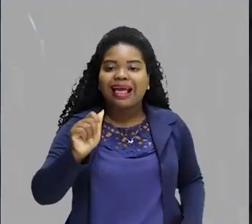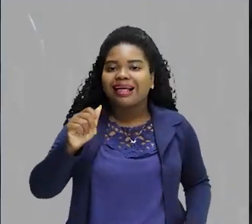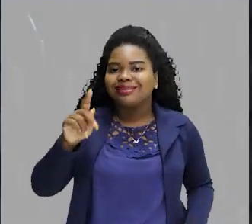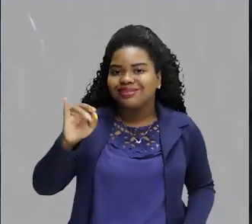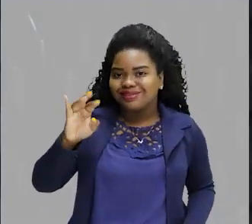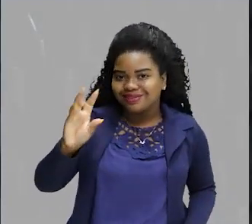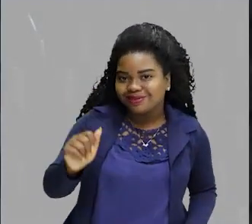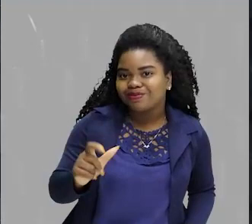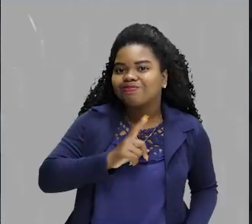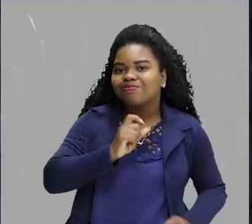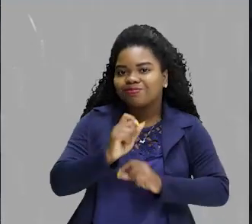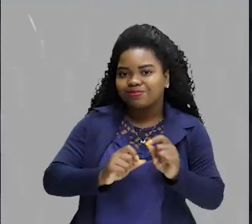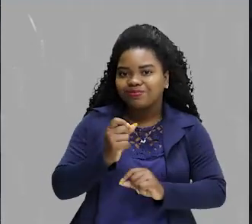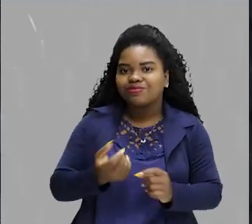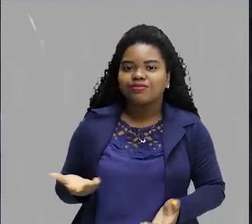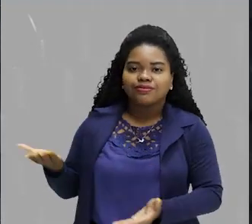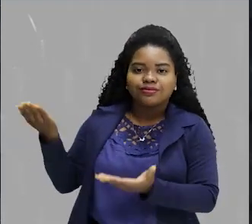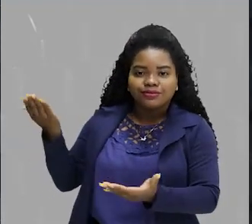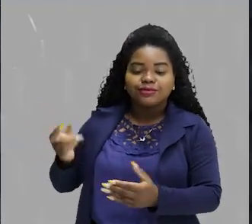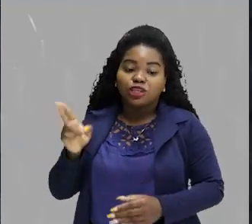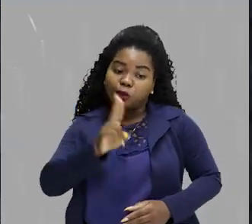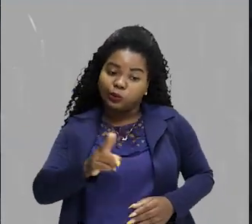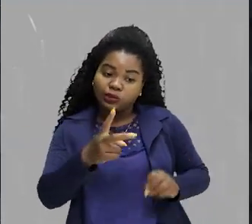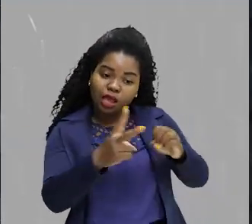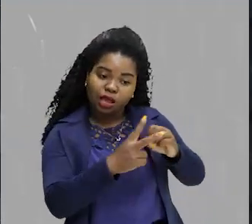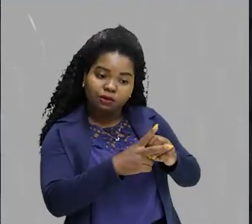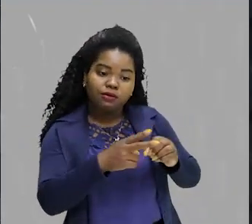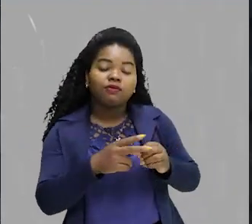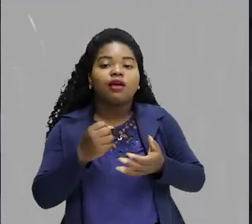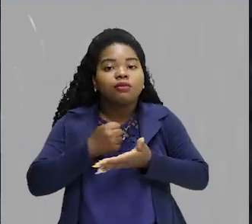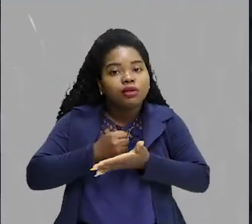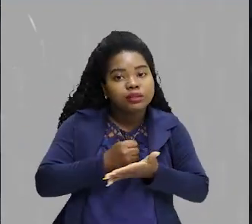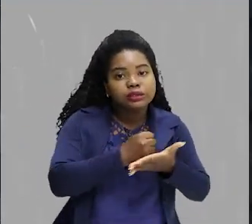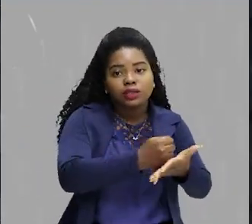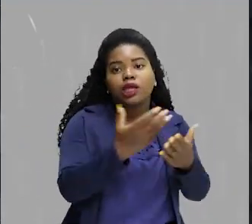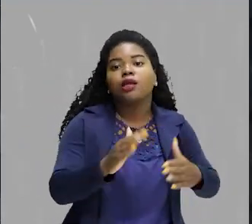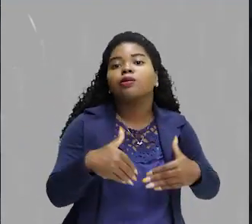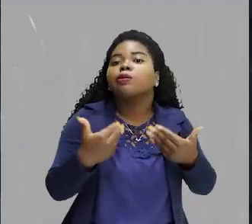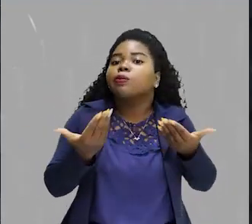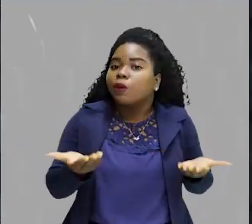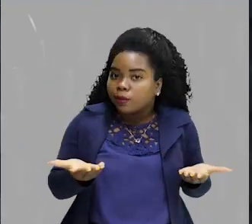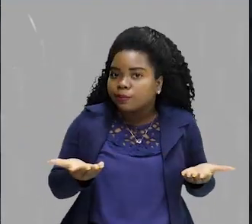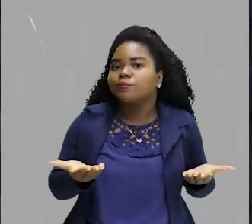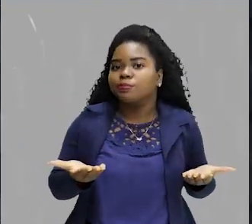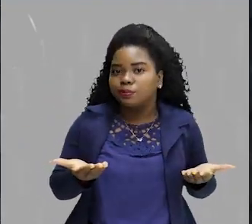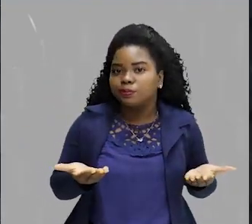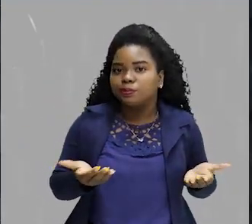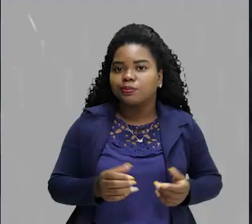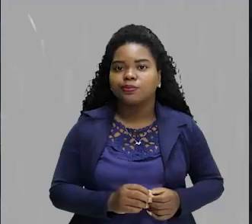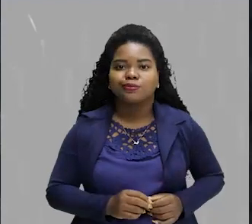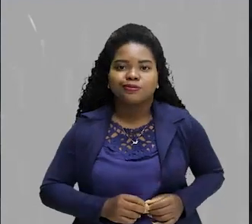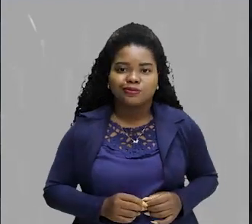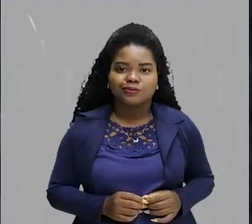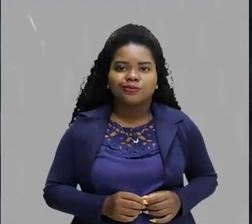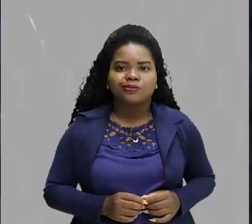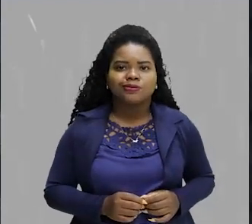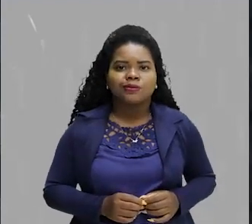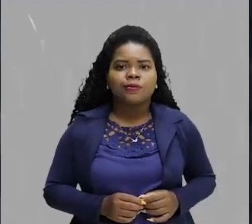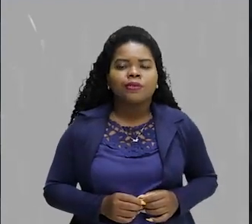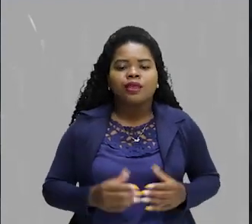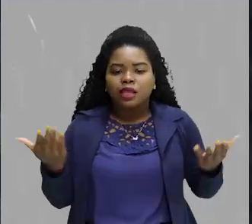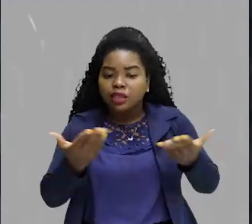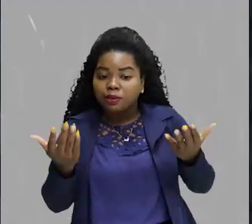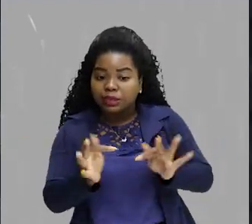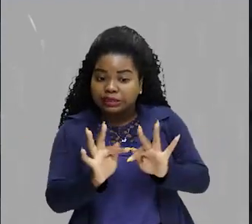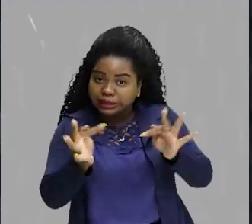nós devemos usar o verbo auxiliar. E aí, qual é o verbo auxiliar? Did. Lá no presente simples,